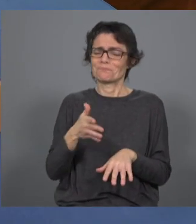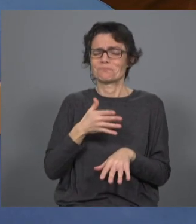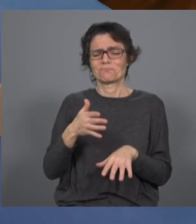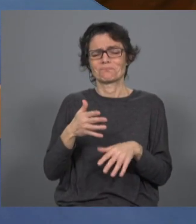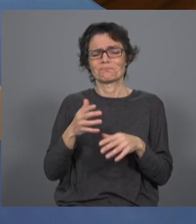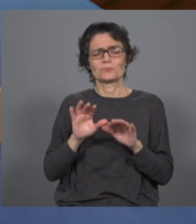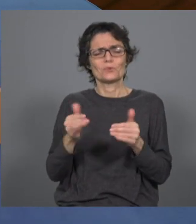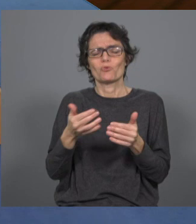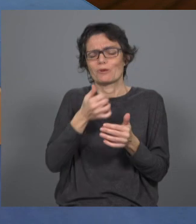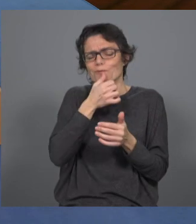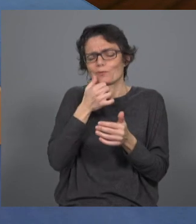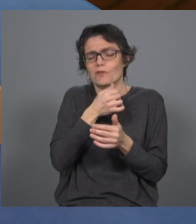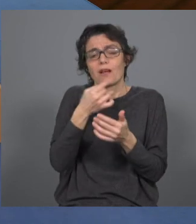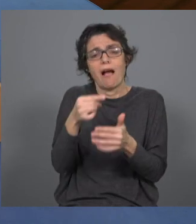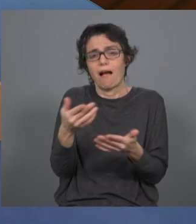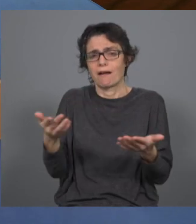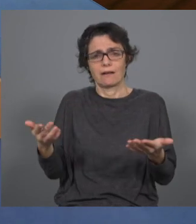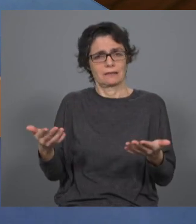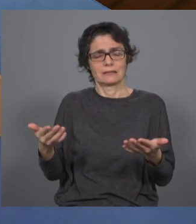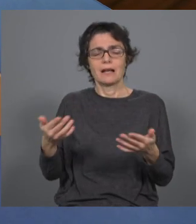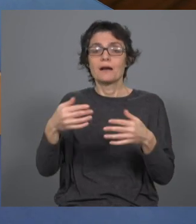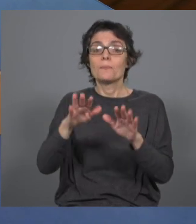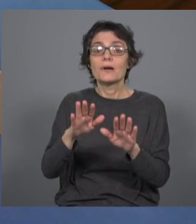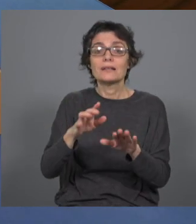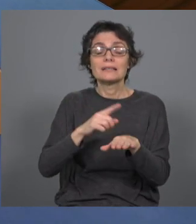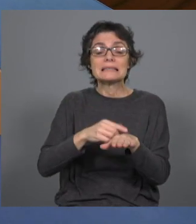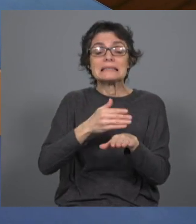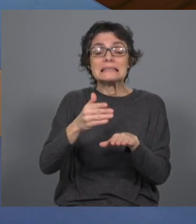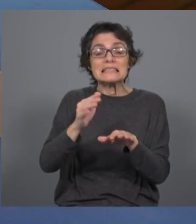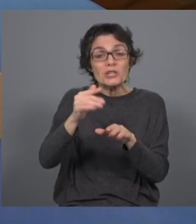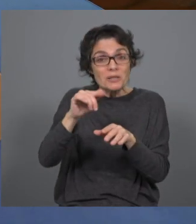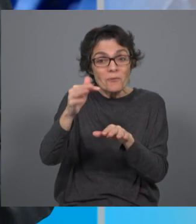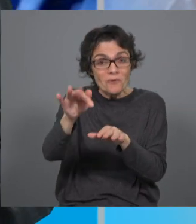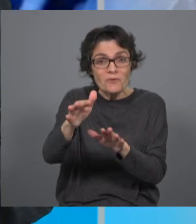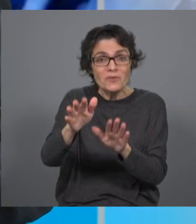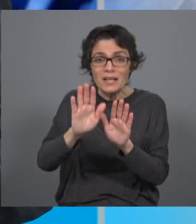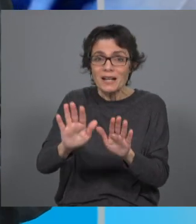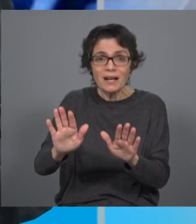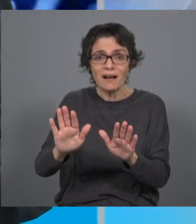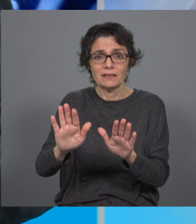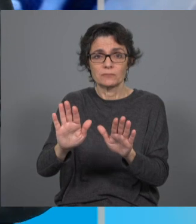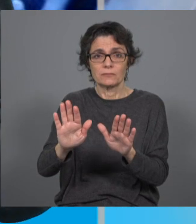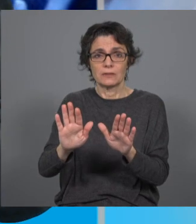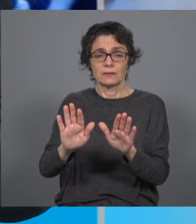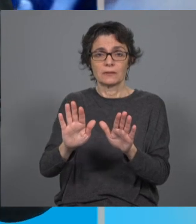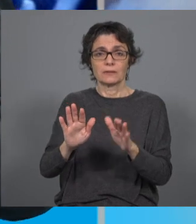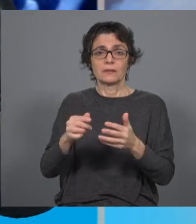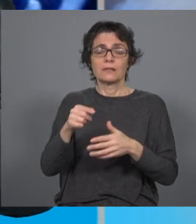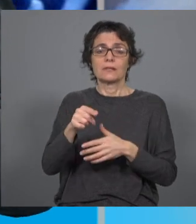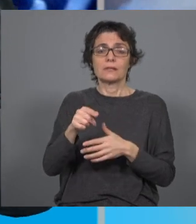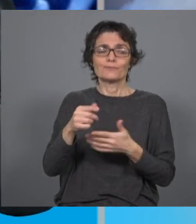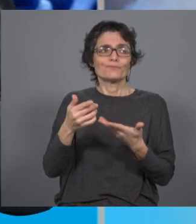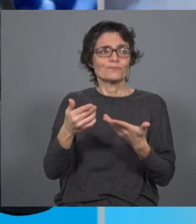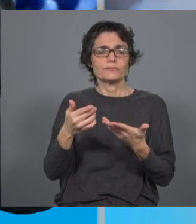sofrimento, é um tempo passageiro, tenho que ver esse tempo como um tempo passageiro. Portanto, eu acho que